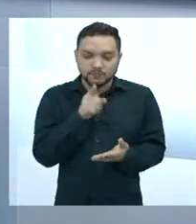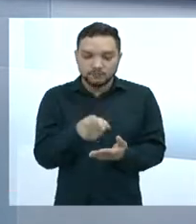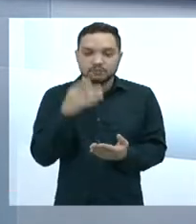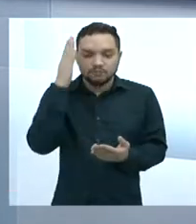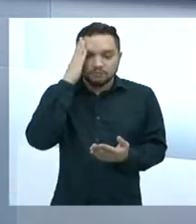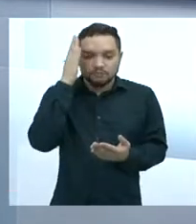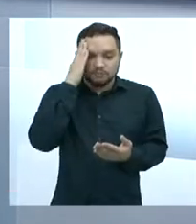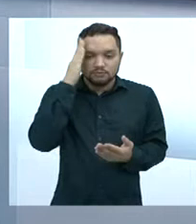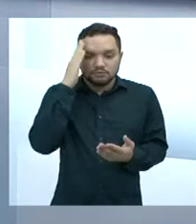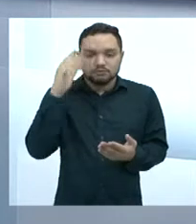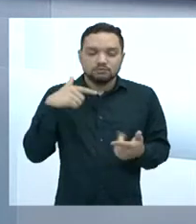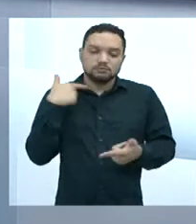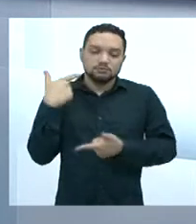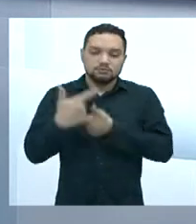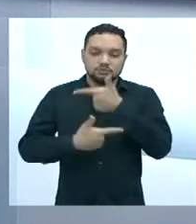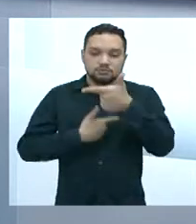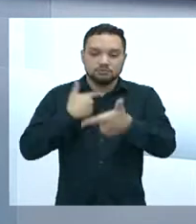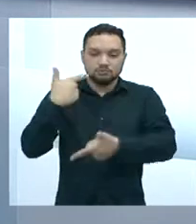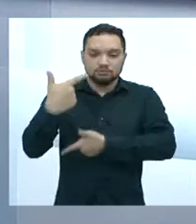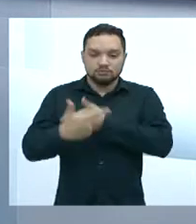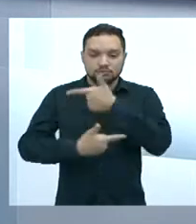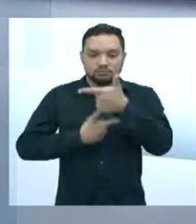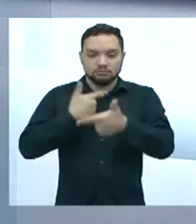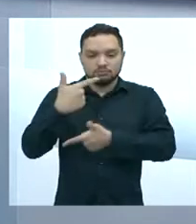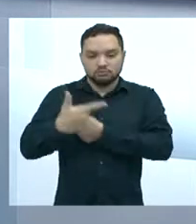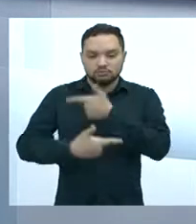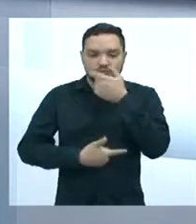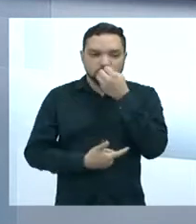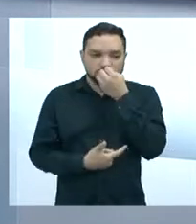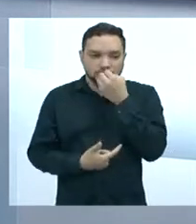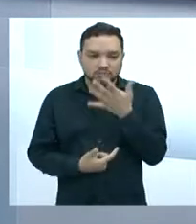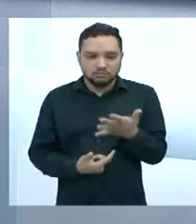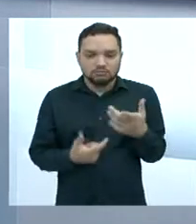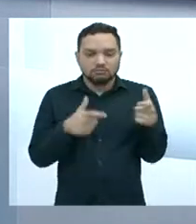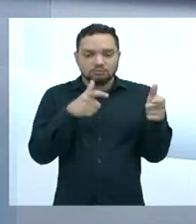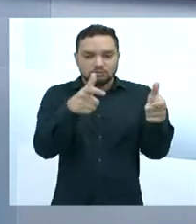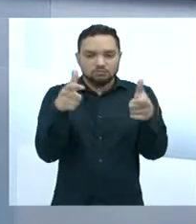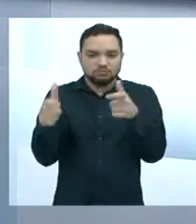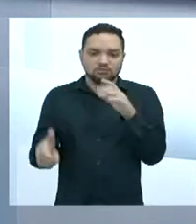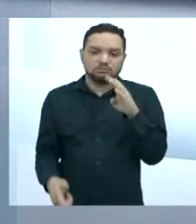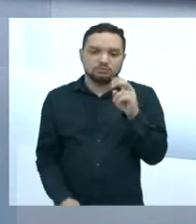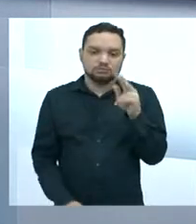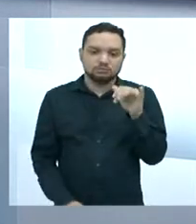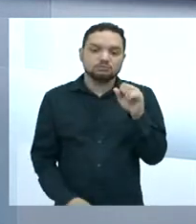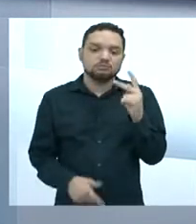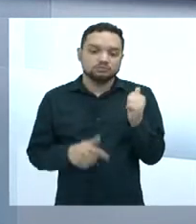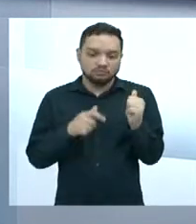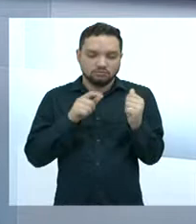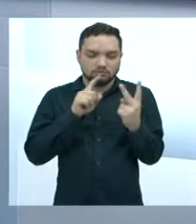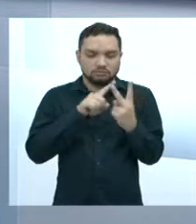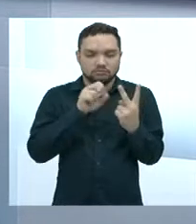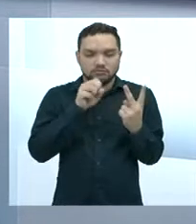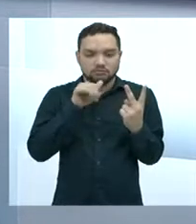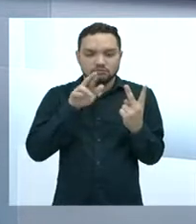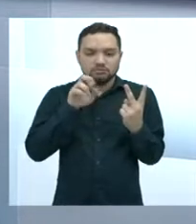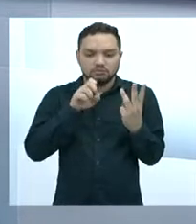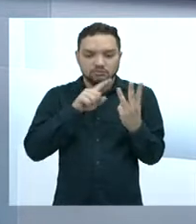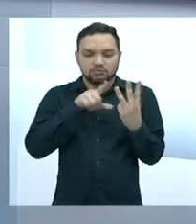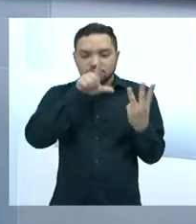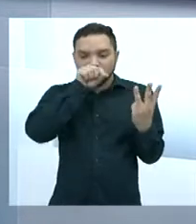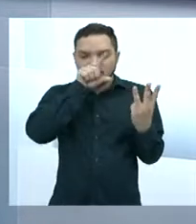tem uma atuação muito interessante nos bairros Boa Vista, Sumaré, Passaré,